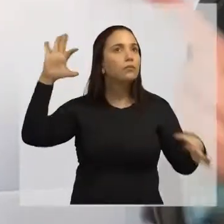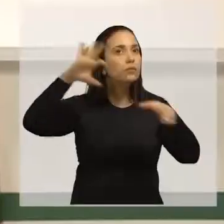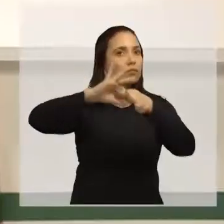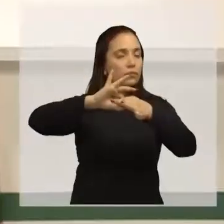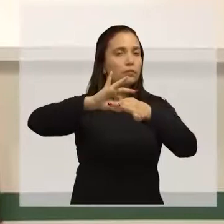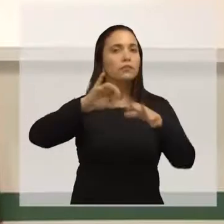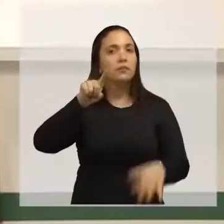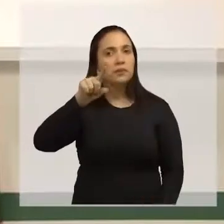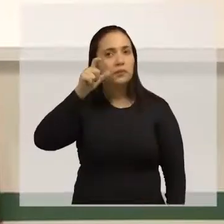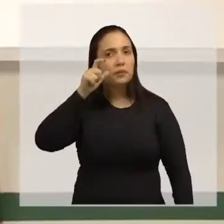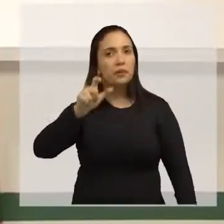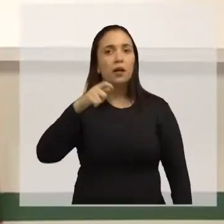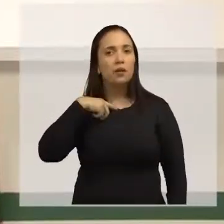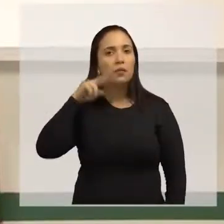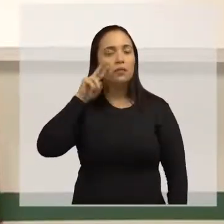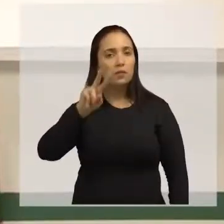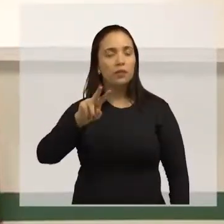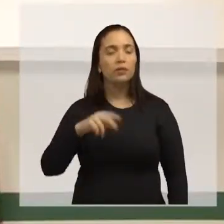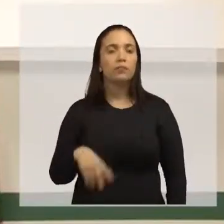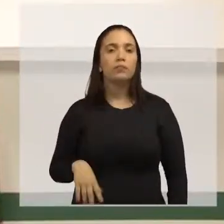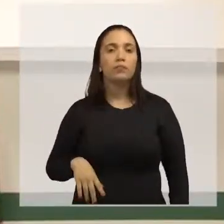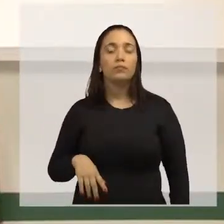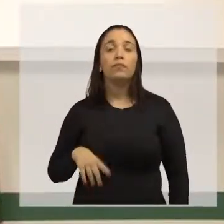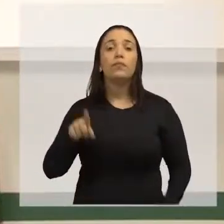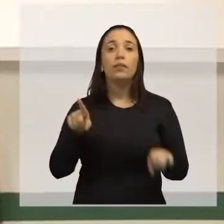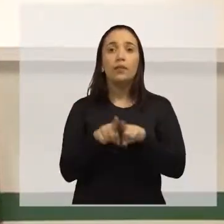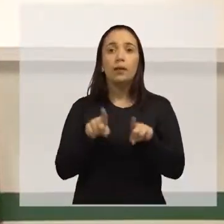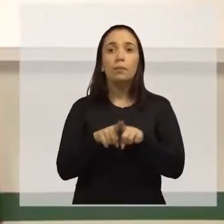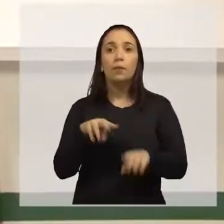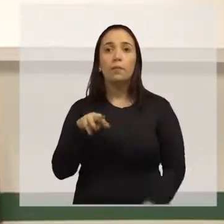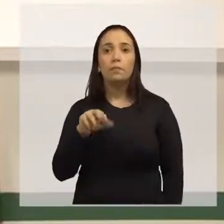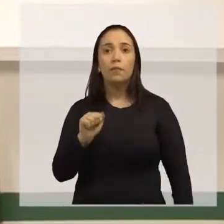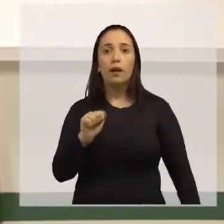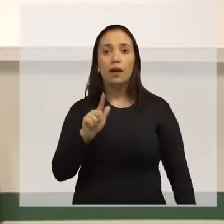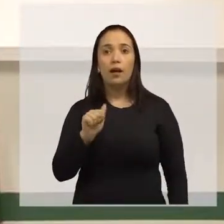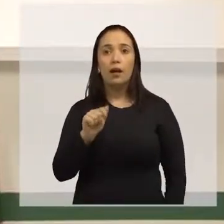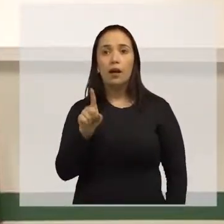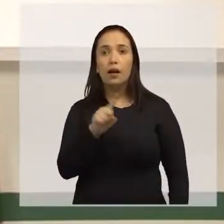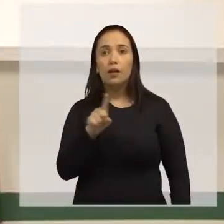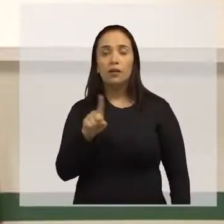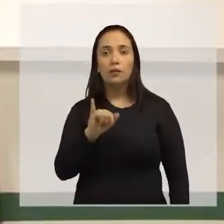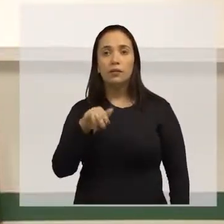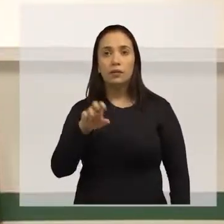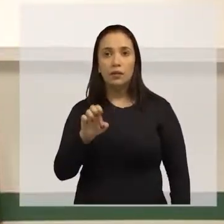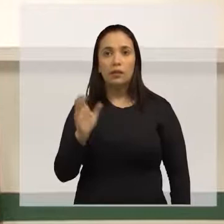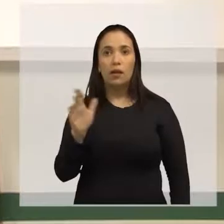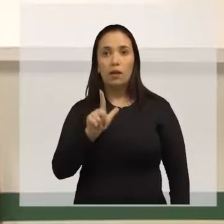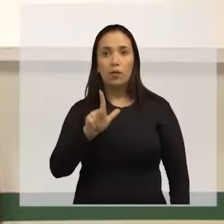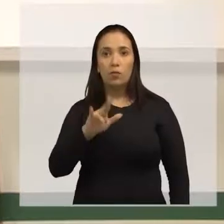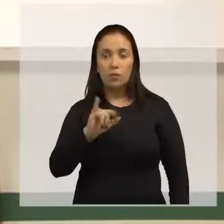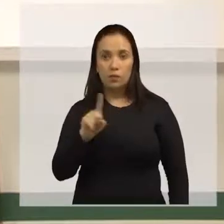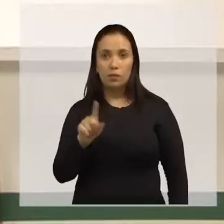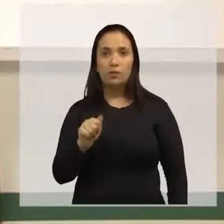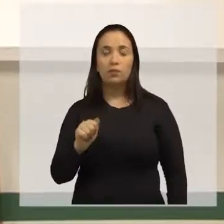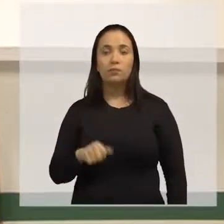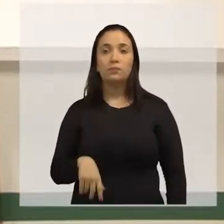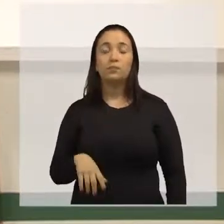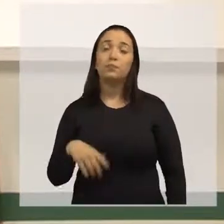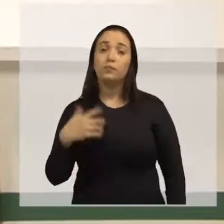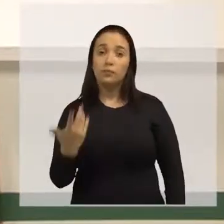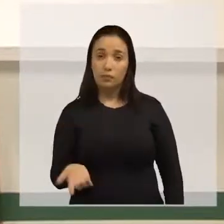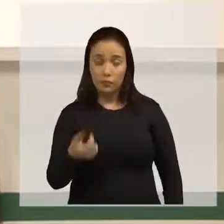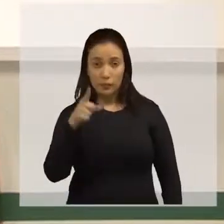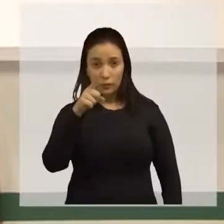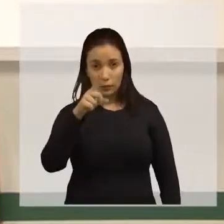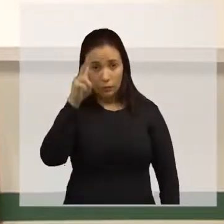ouvi essa propaganda também, Luiz. A Magazine Luiza... Mas o Brasil é mestre. Olha, onde você se lembrar